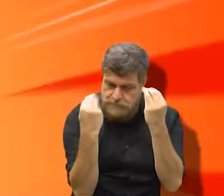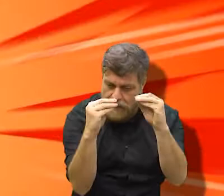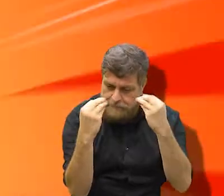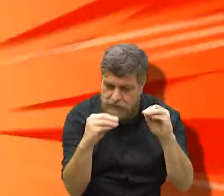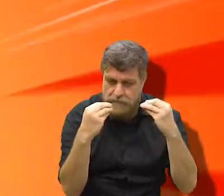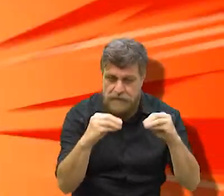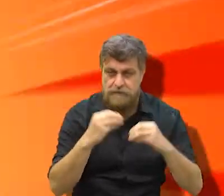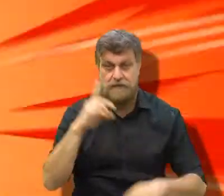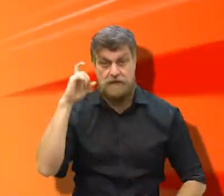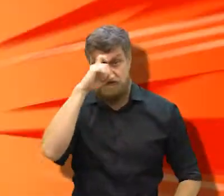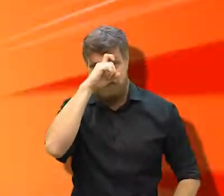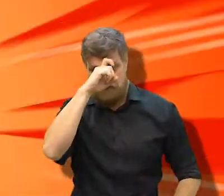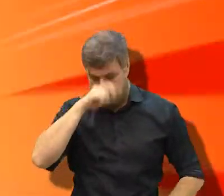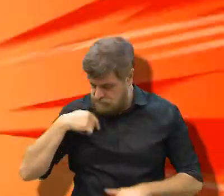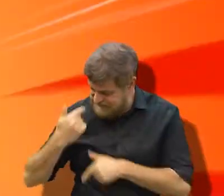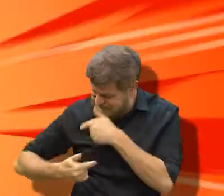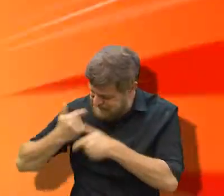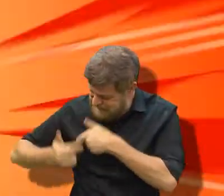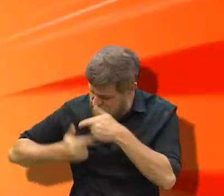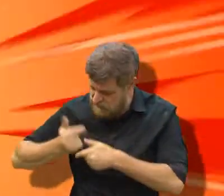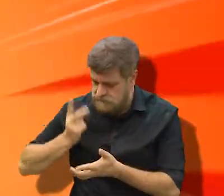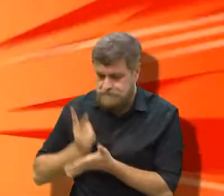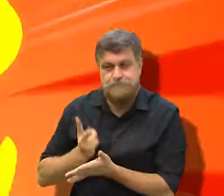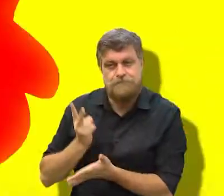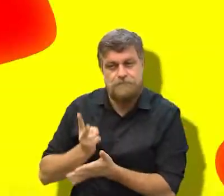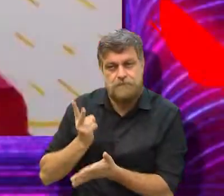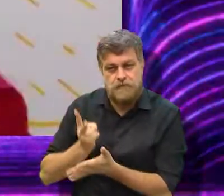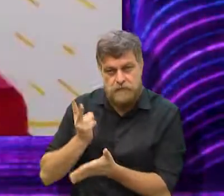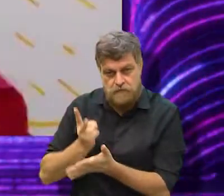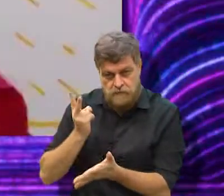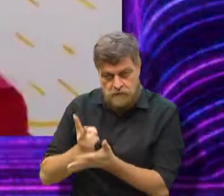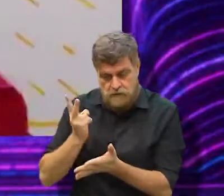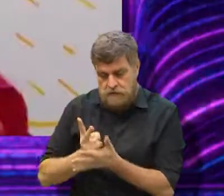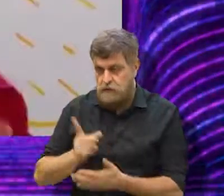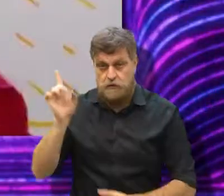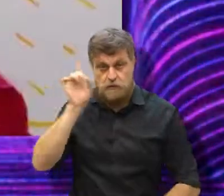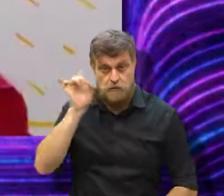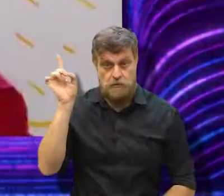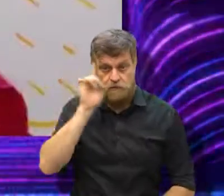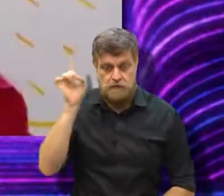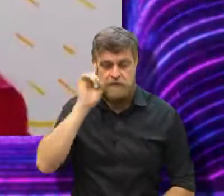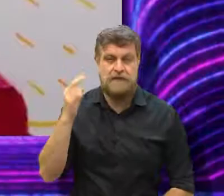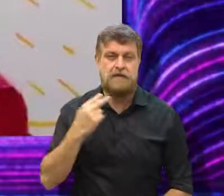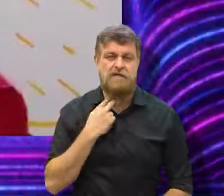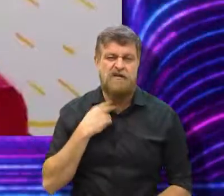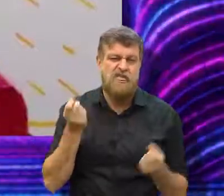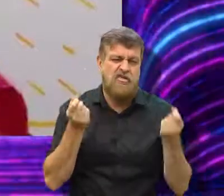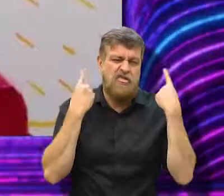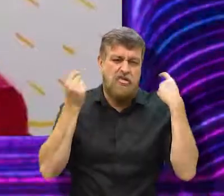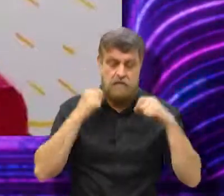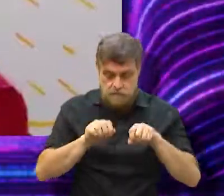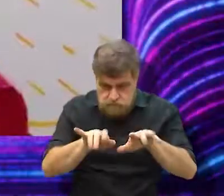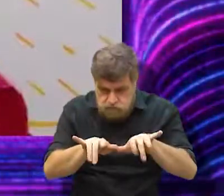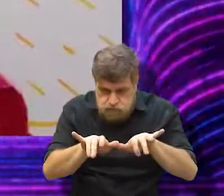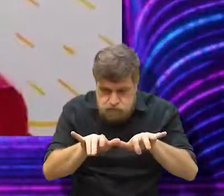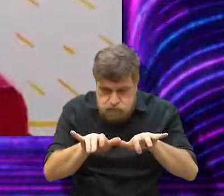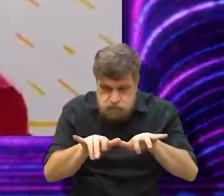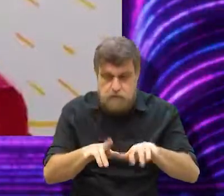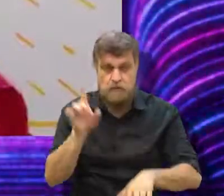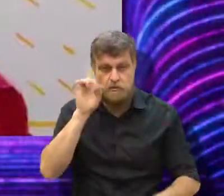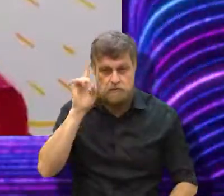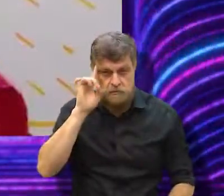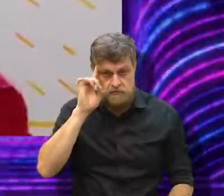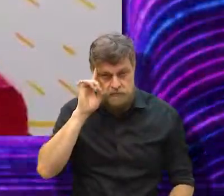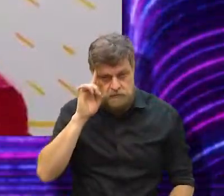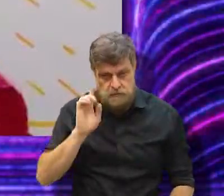começo. Então, é um perrengue. Então é um trabalho. Você tem que manter a tua rotina. Não pode deixar de escrever.